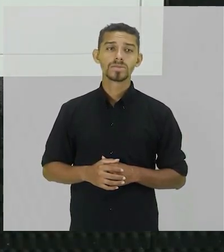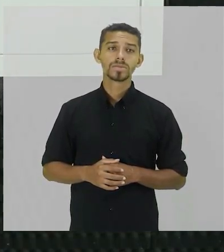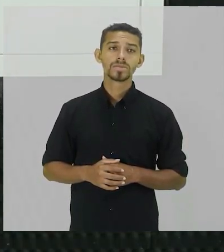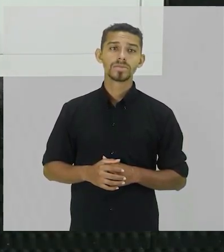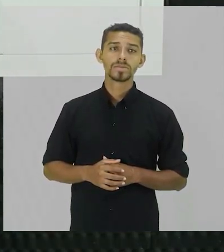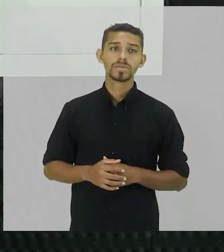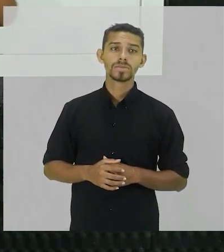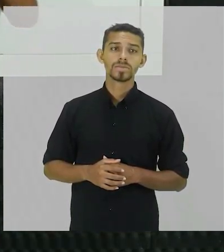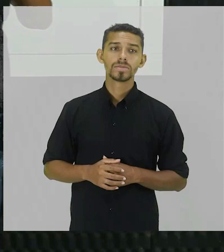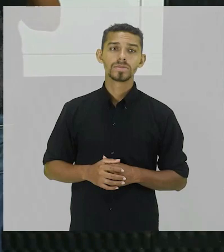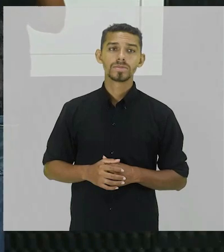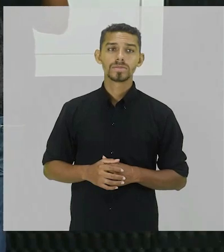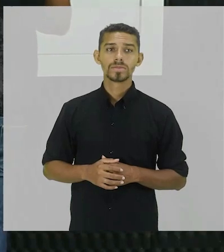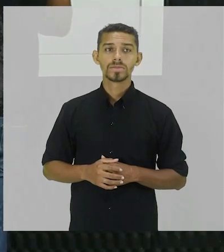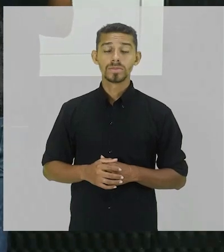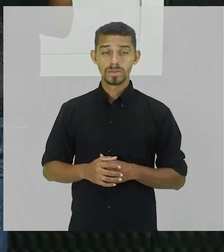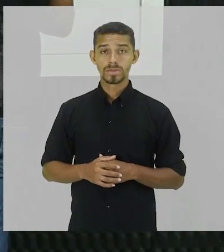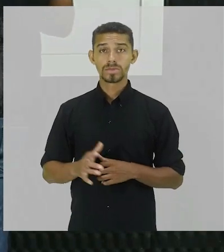ter